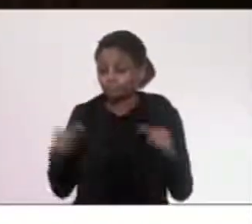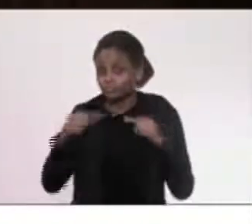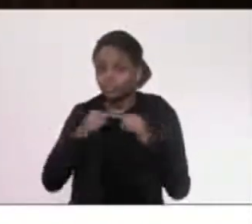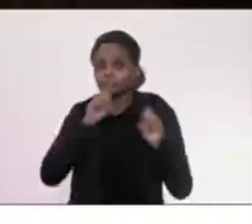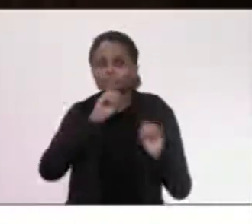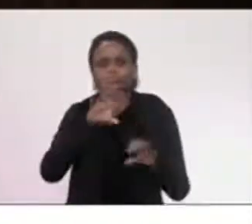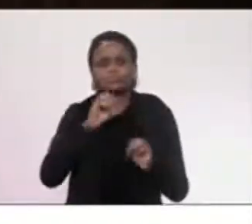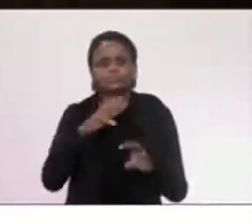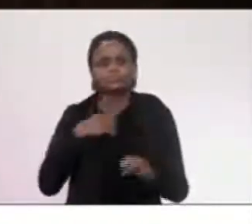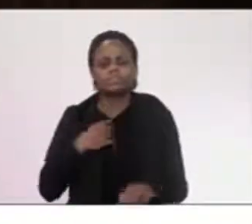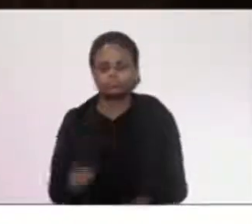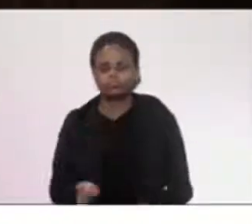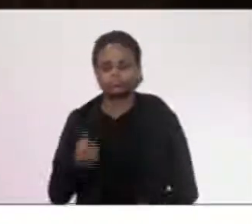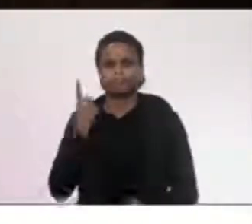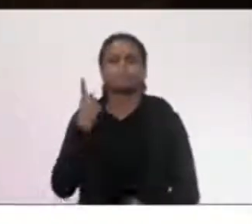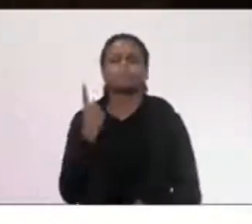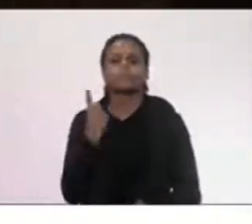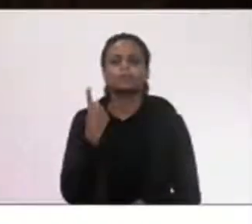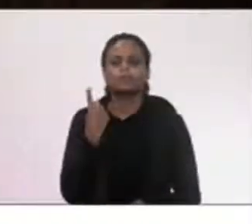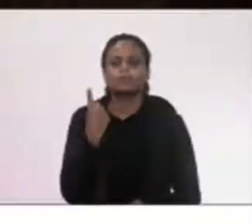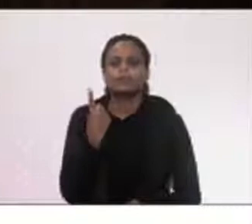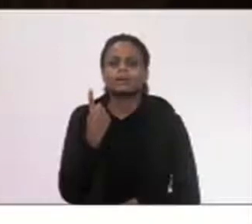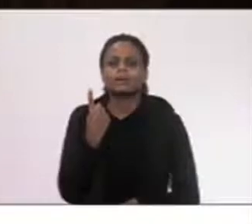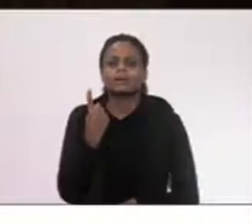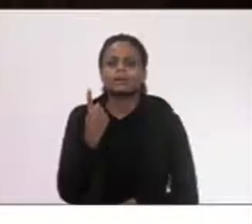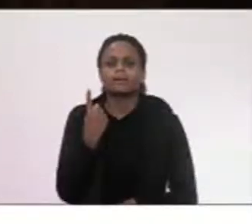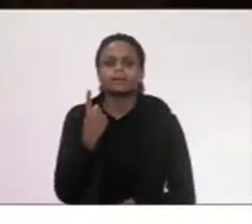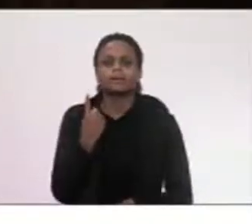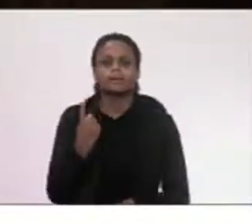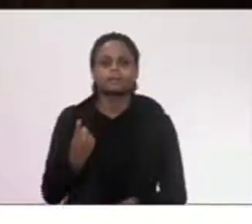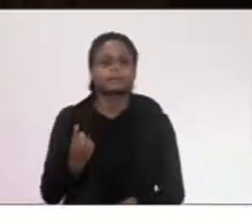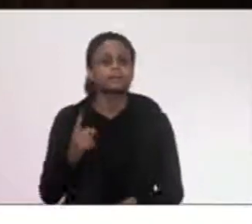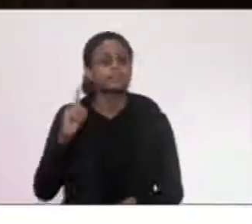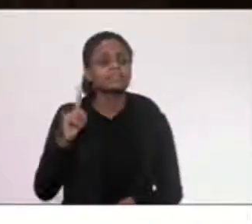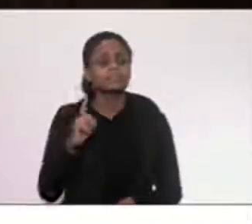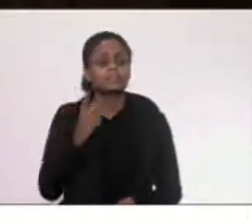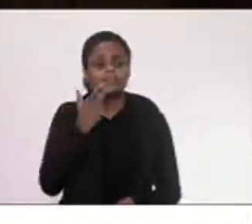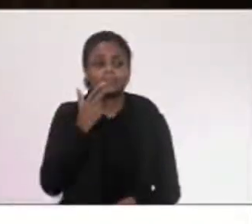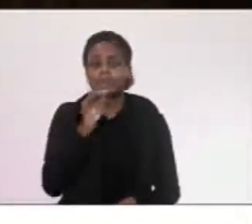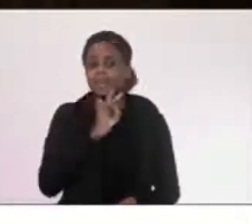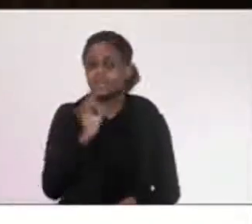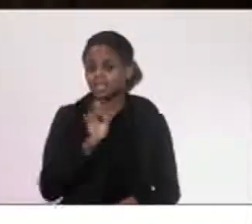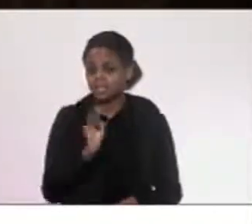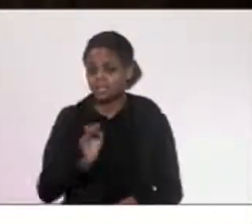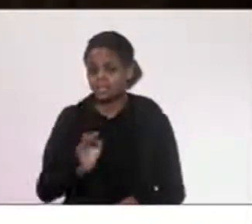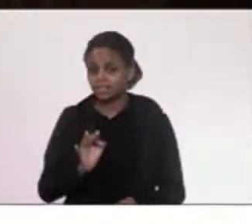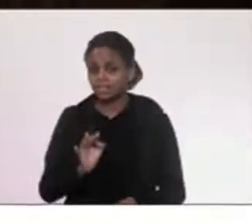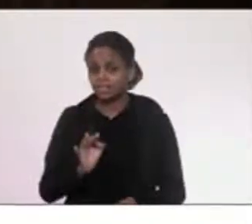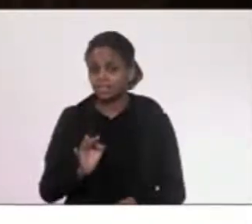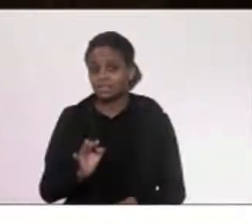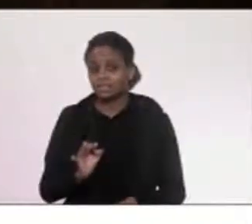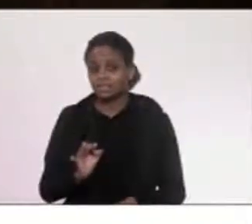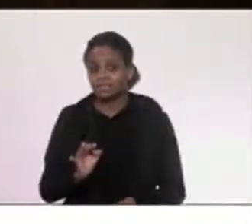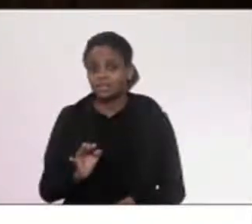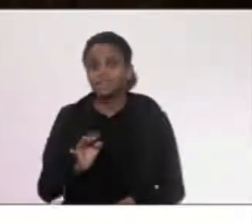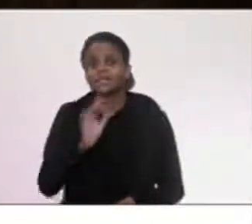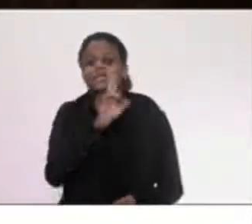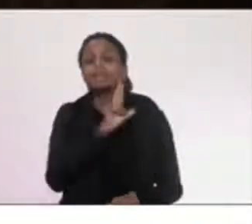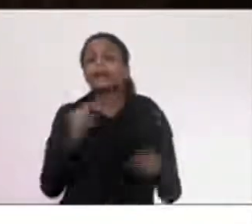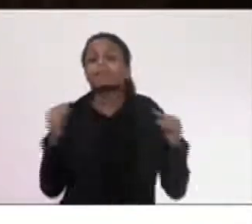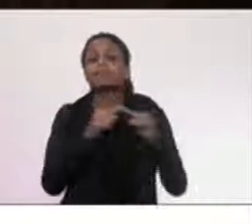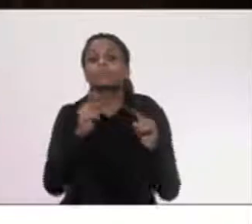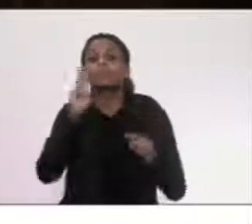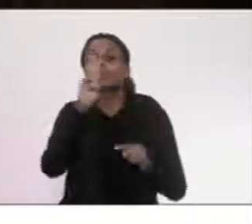me estranhou muito o fato dele não falar uma palavra sobre as